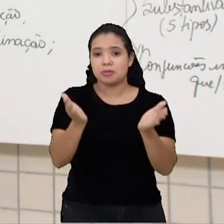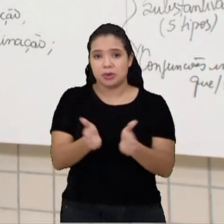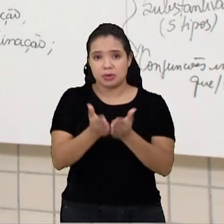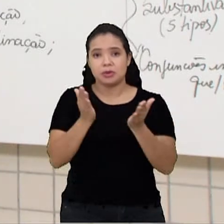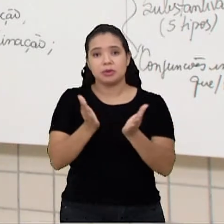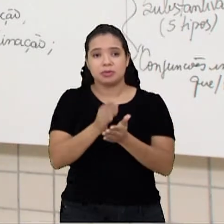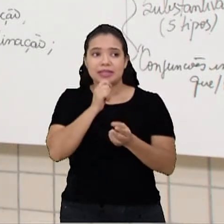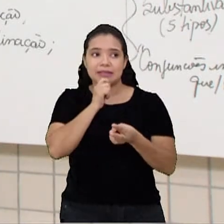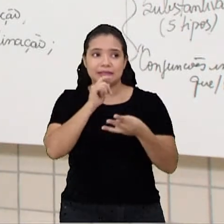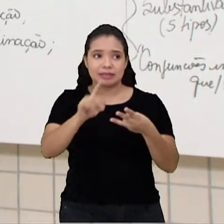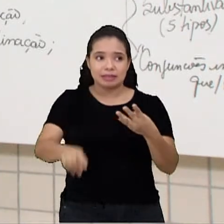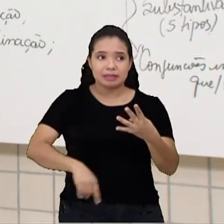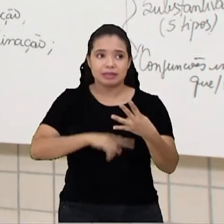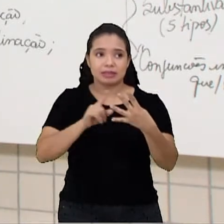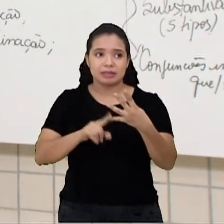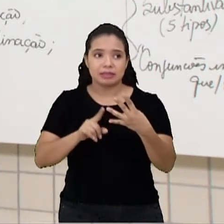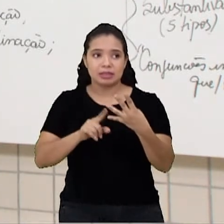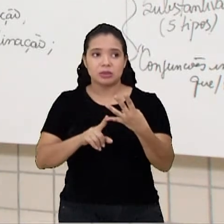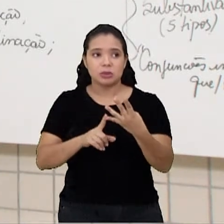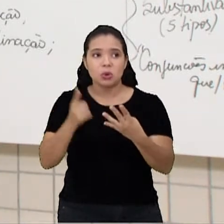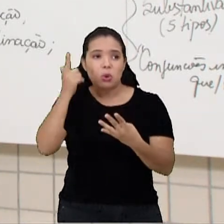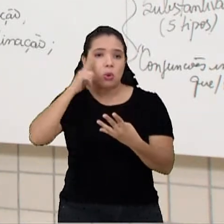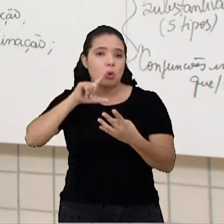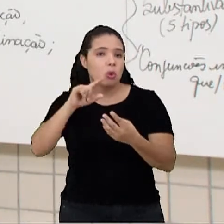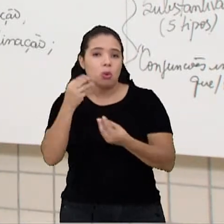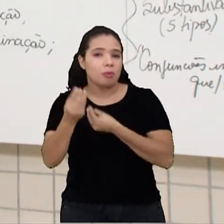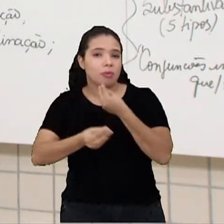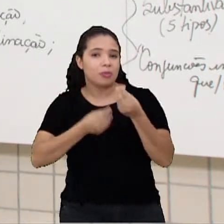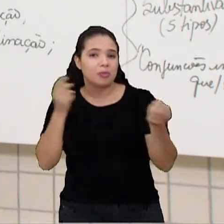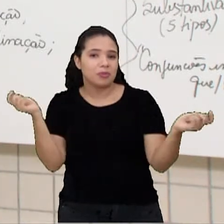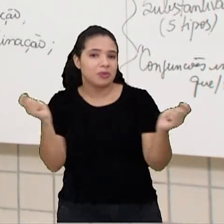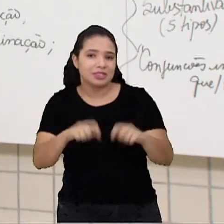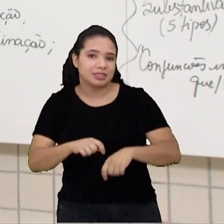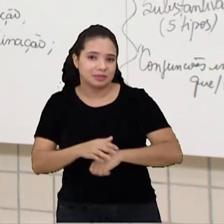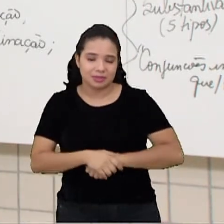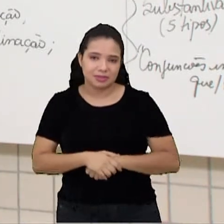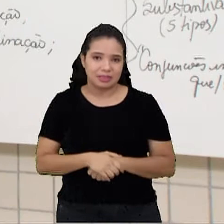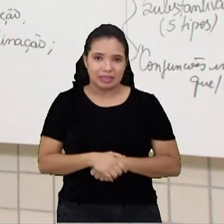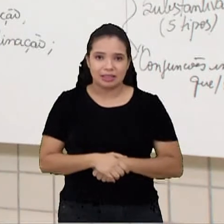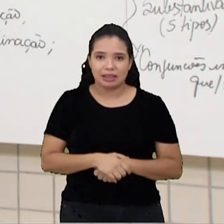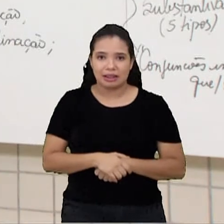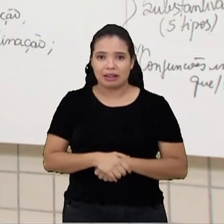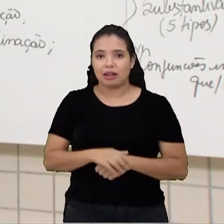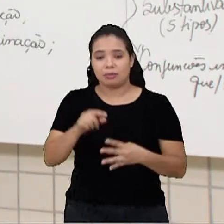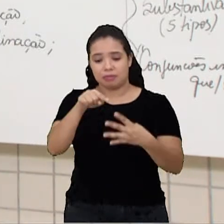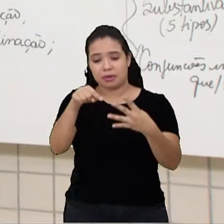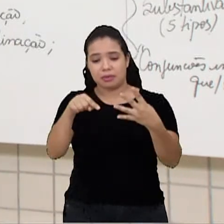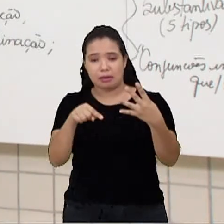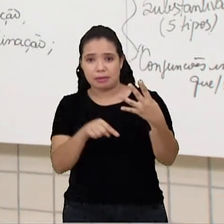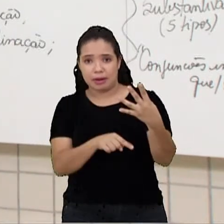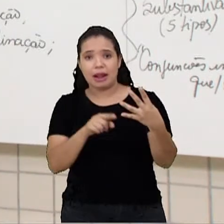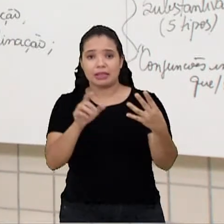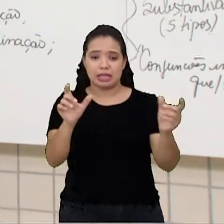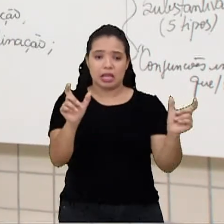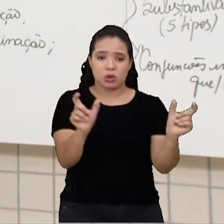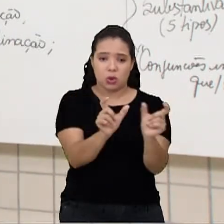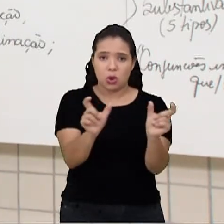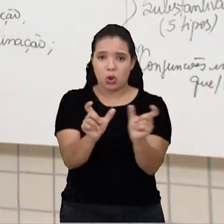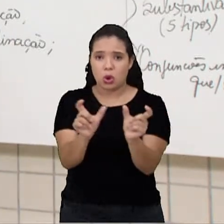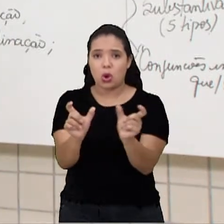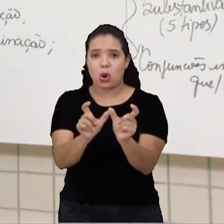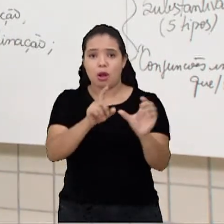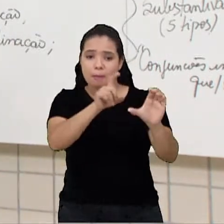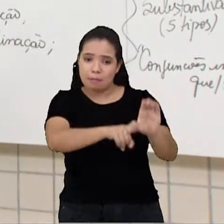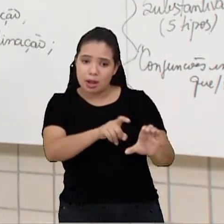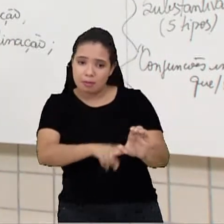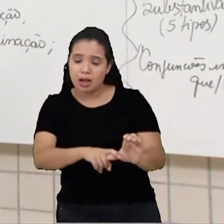minha quarta oração? Como se isso fosse possível. Então, aí eu tenho exemplos tanto de coordenadas quanto subordinadas. Então, isso